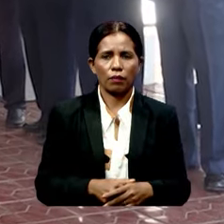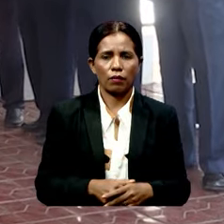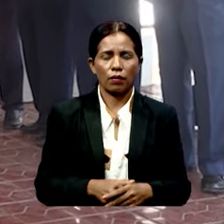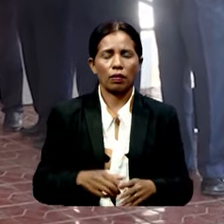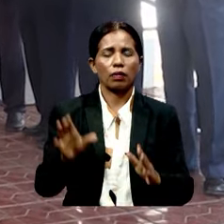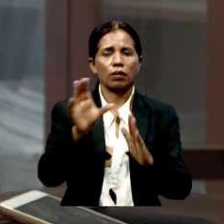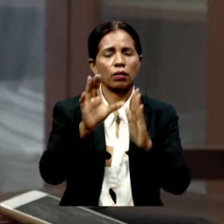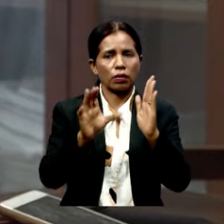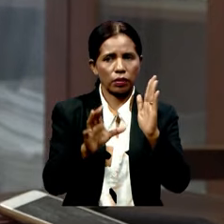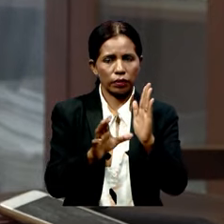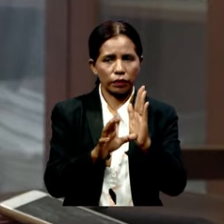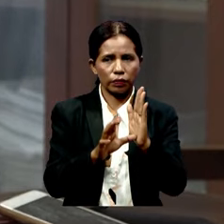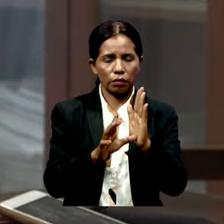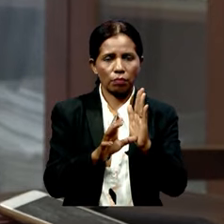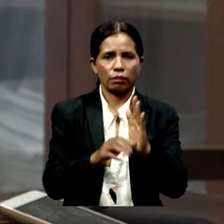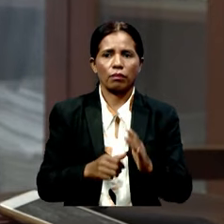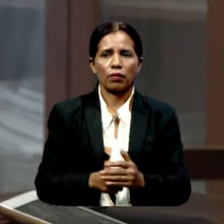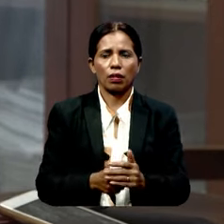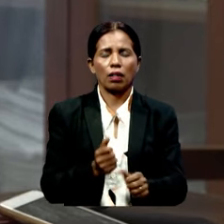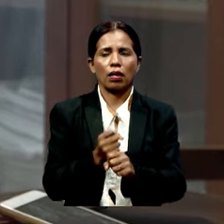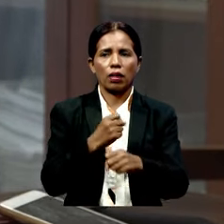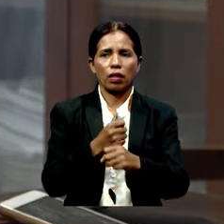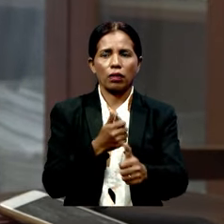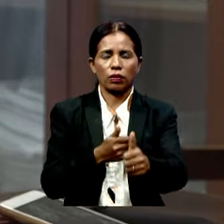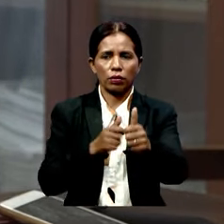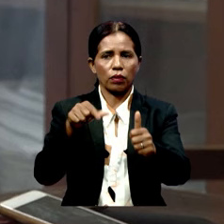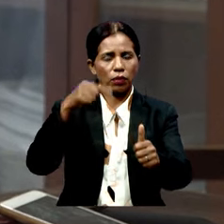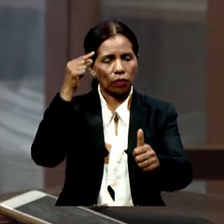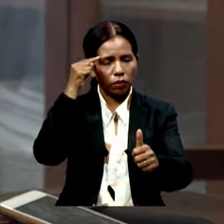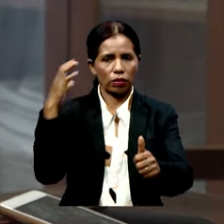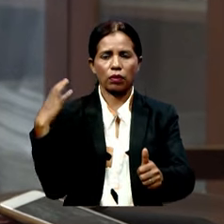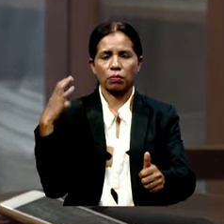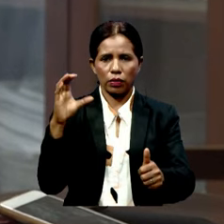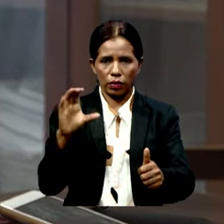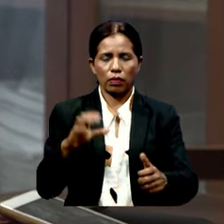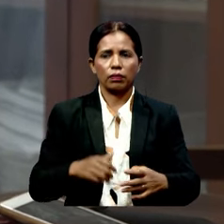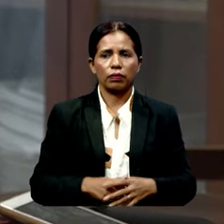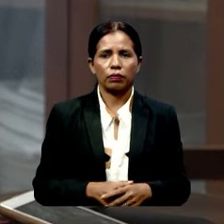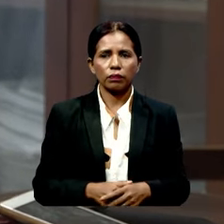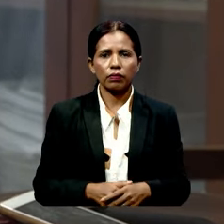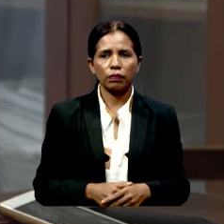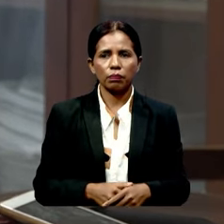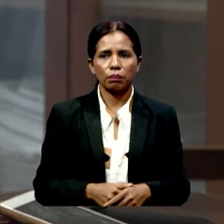constitucional e halu tuir governo ne competência duni